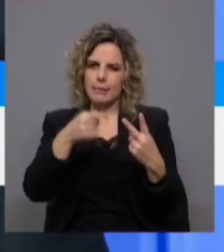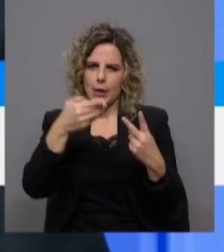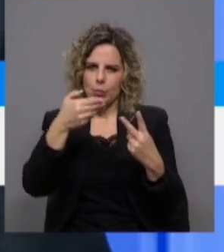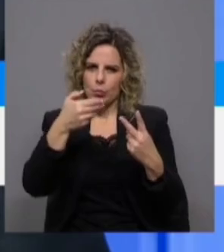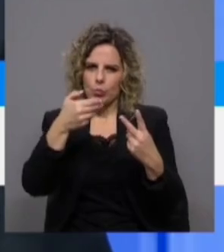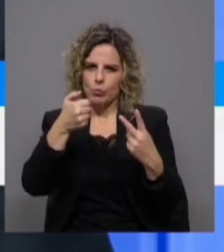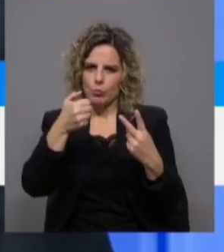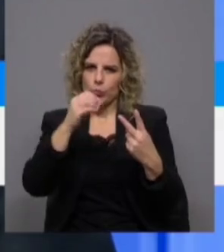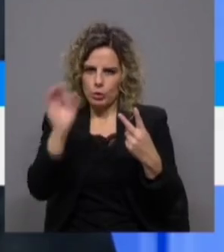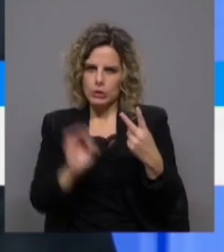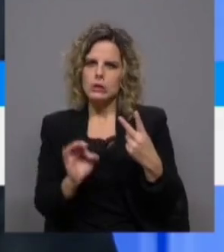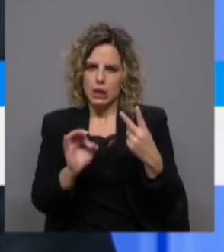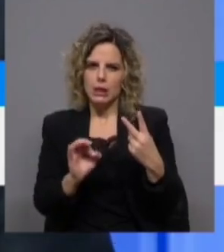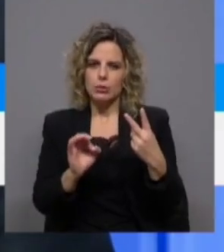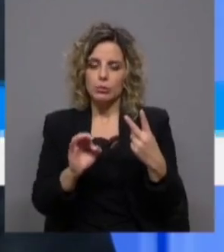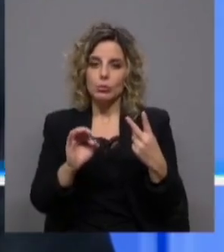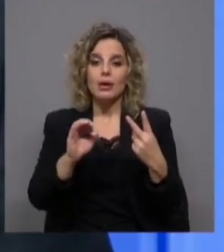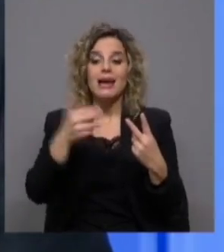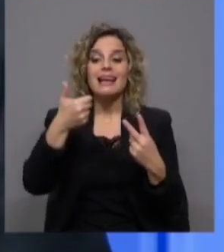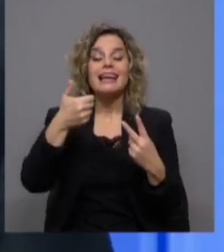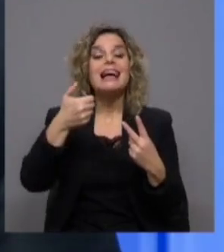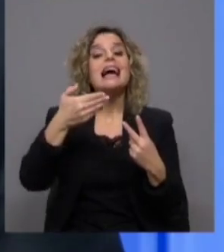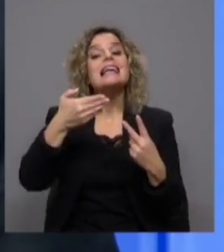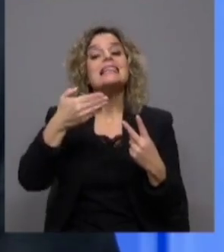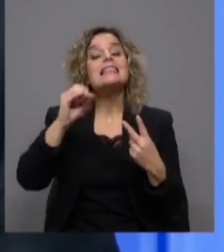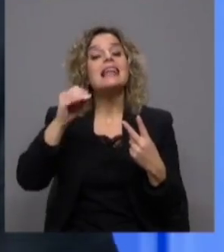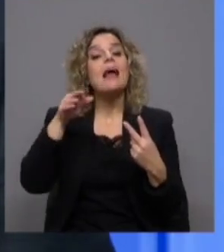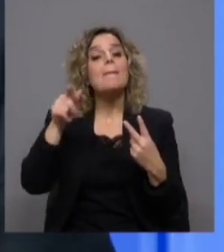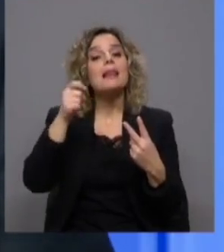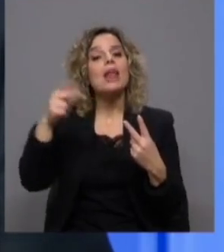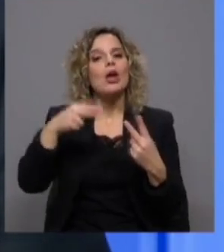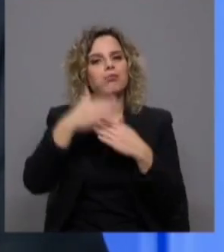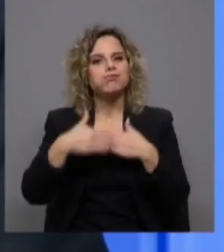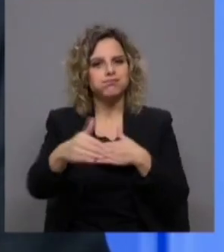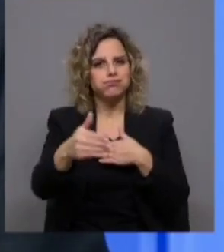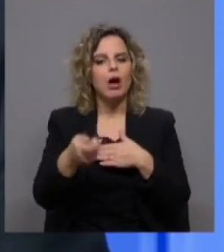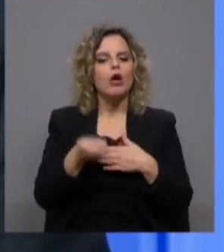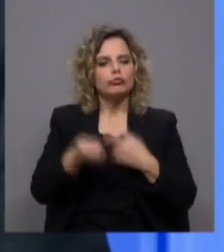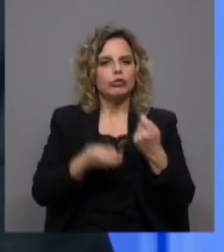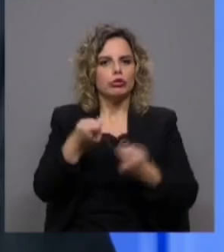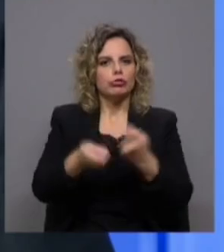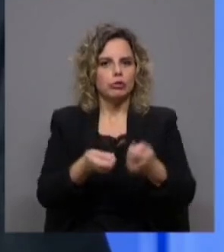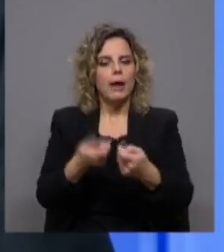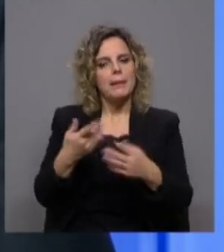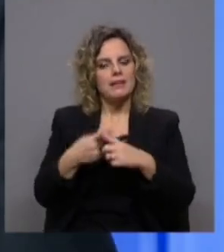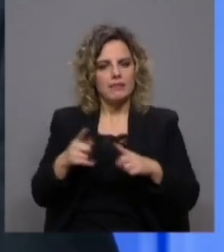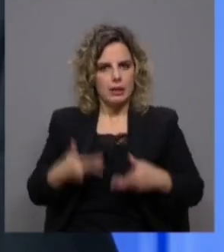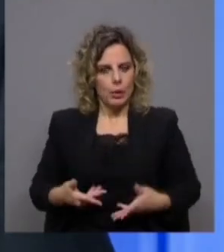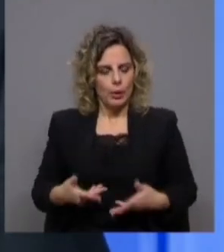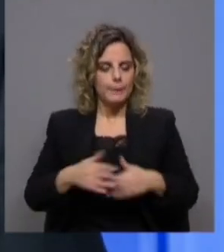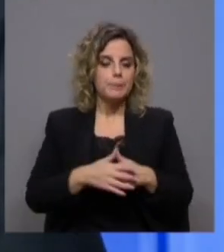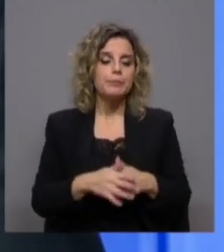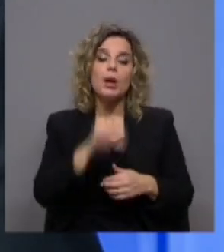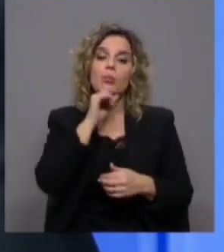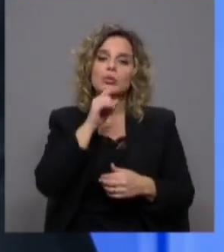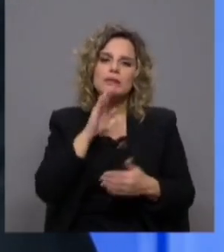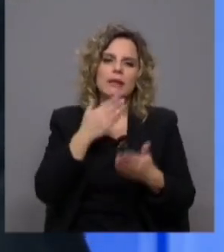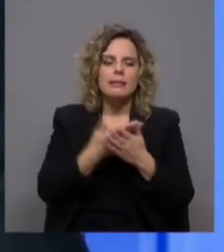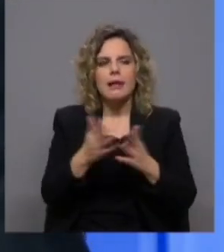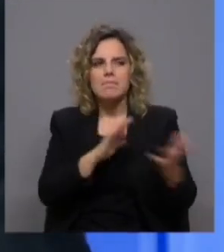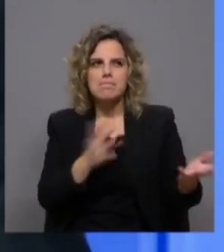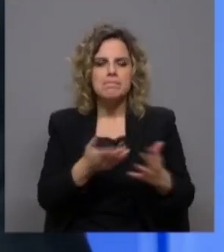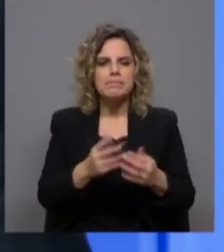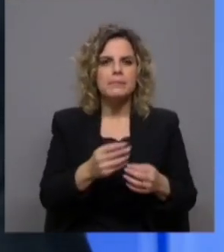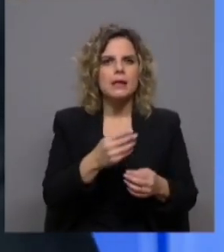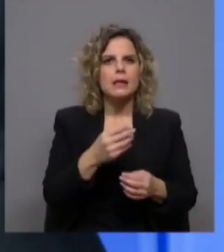70mm condições fiscais é um imposto continua a ser progressivo mas obviamente muito menos pelos índios aquilo que temos hoje e isso é o que pode estar entre